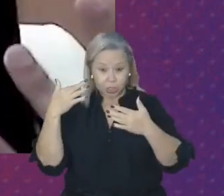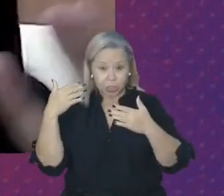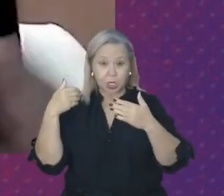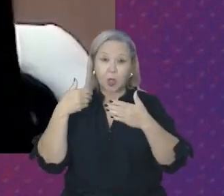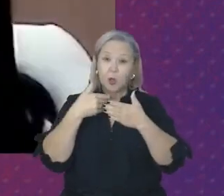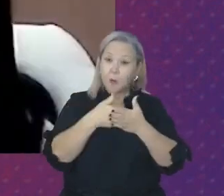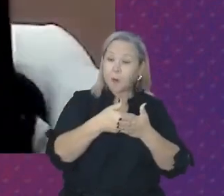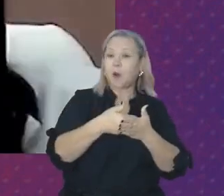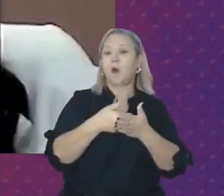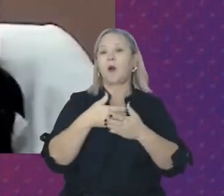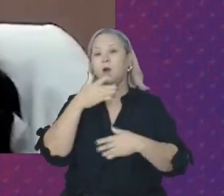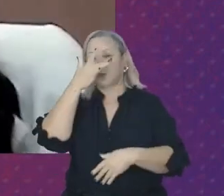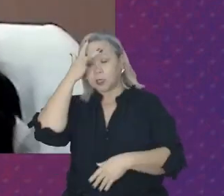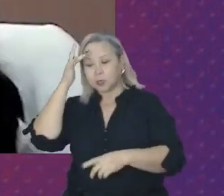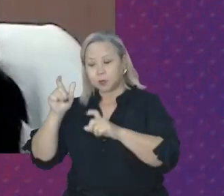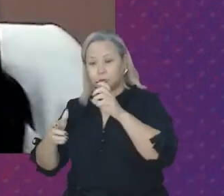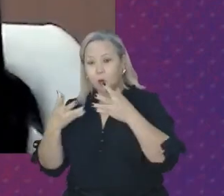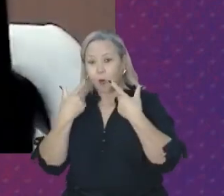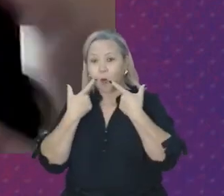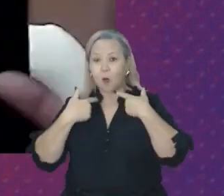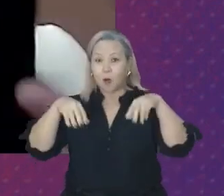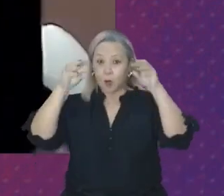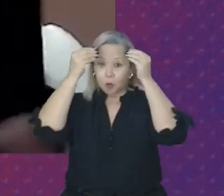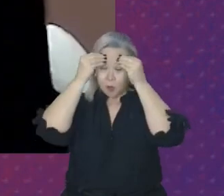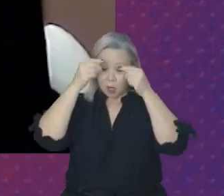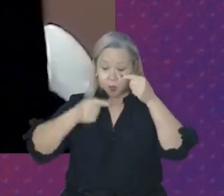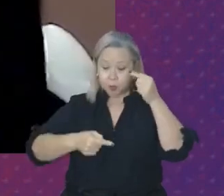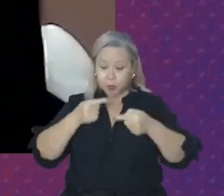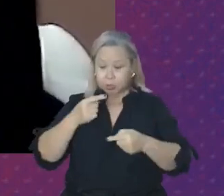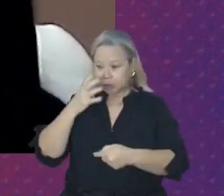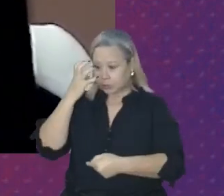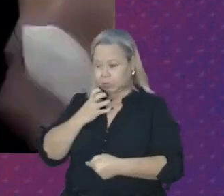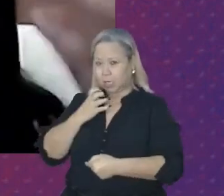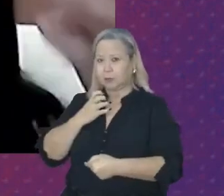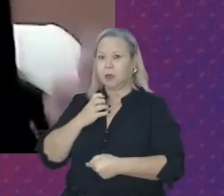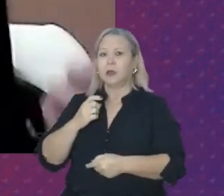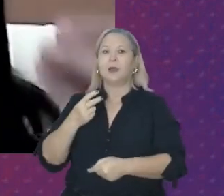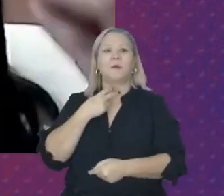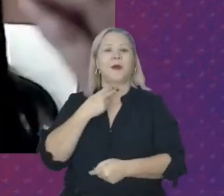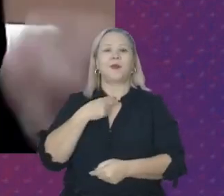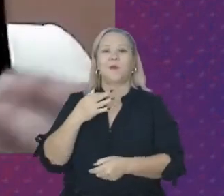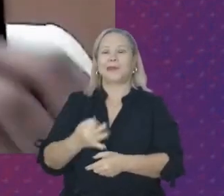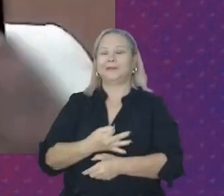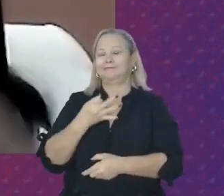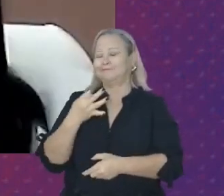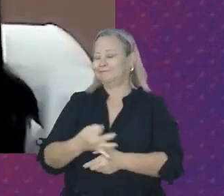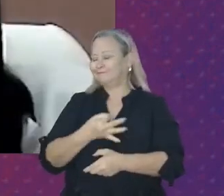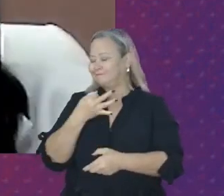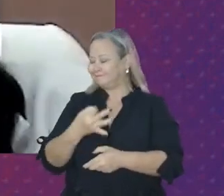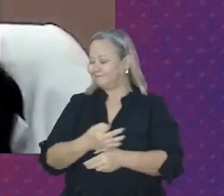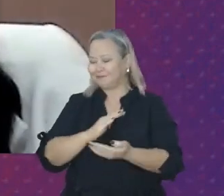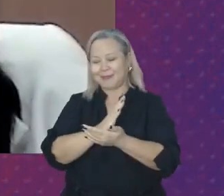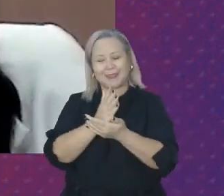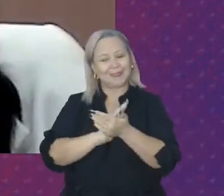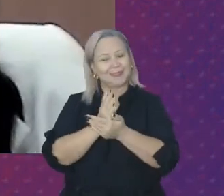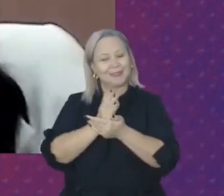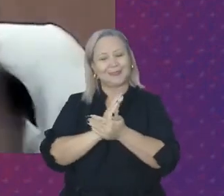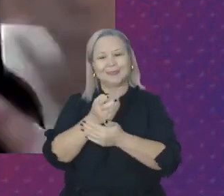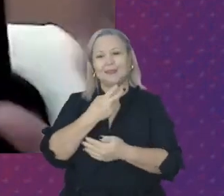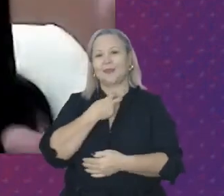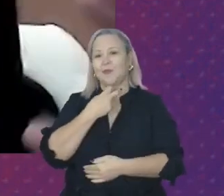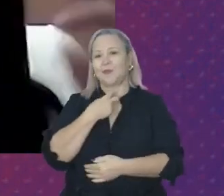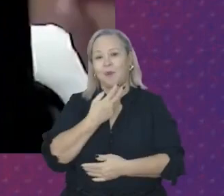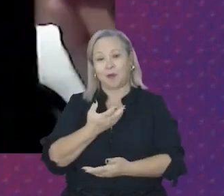das pessoas, uma linguagem política séria, mas que não é chata. E isso é muito do que o eleitor quer